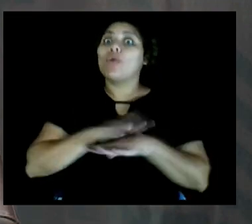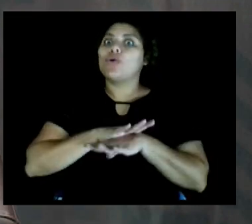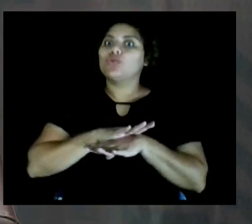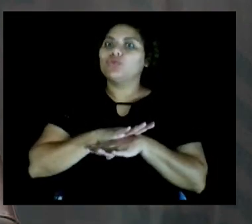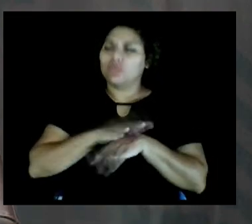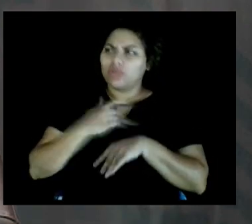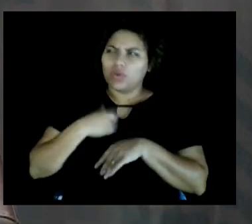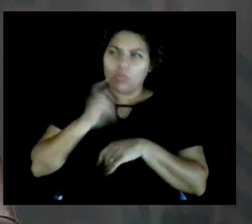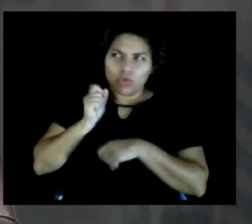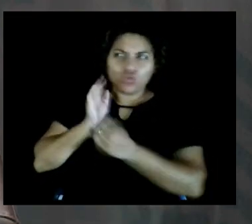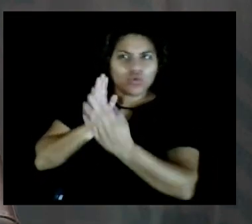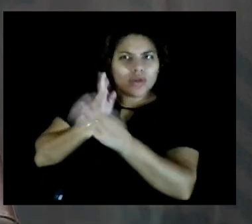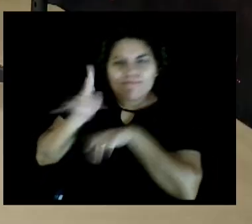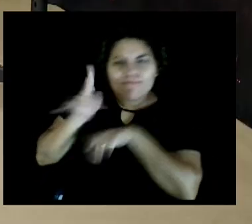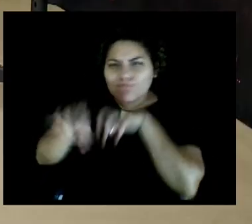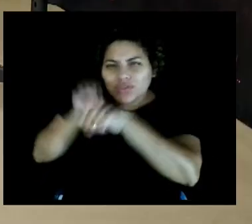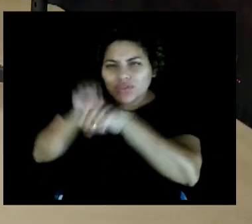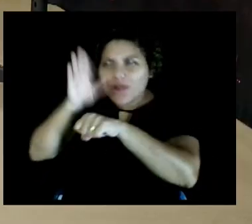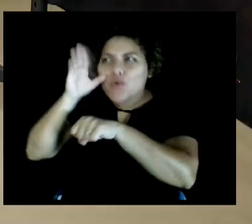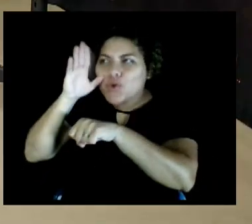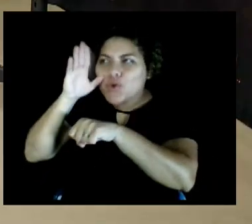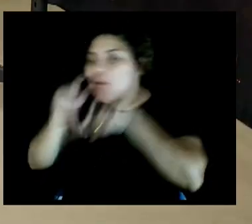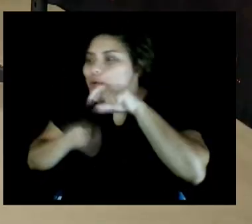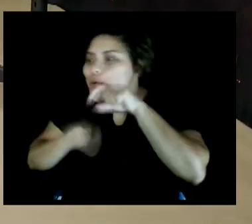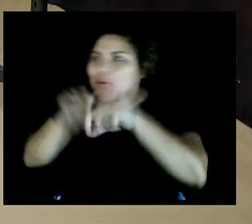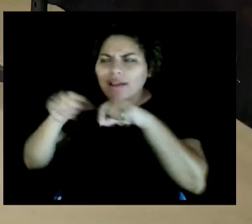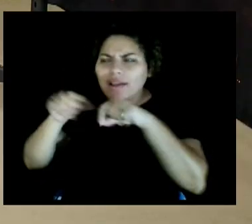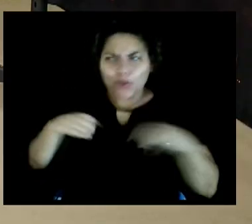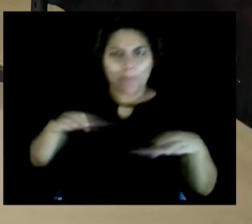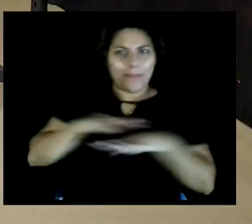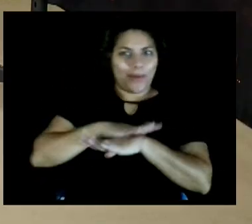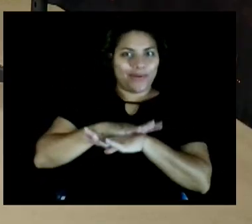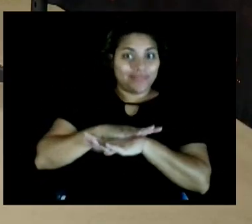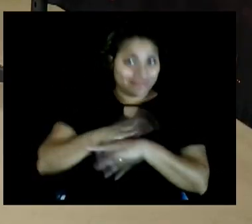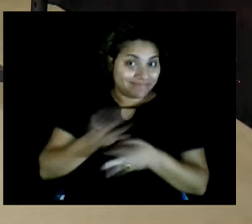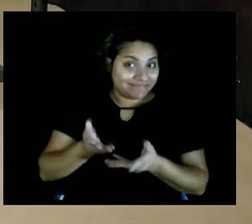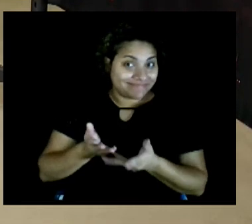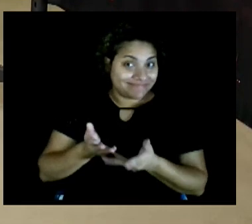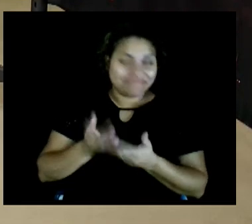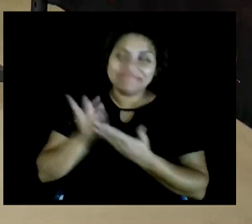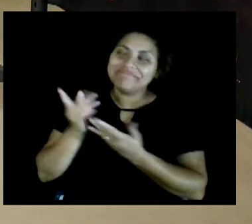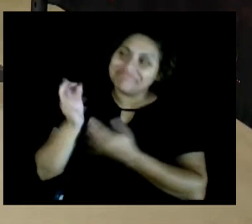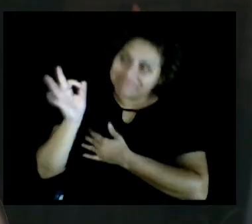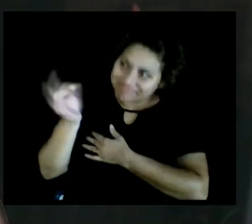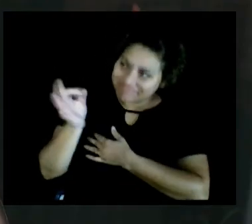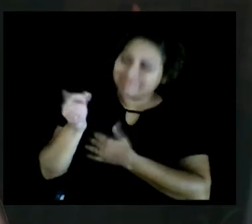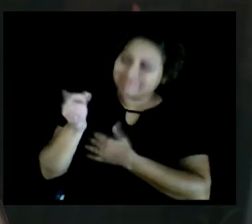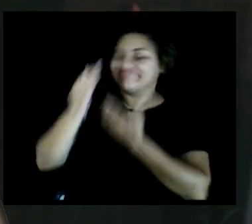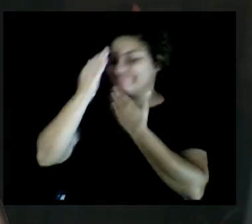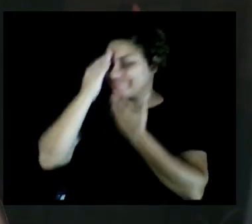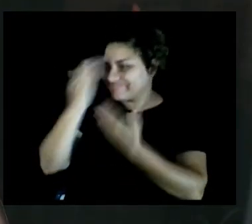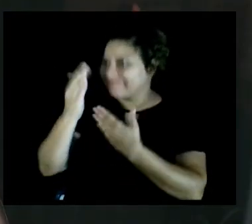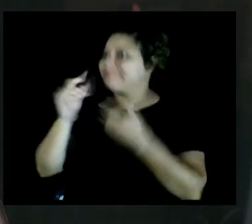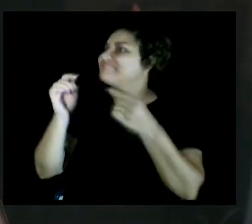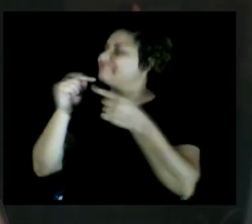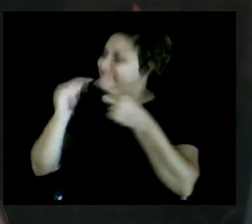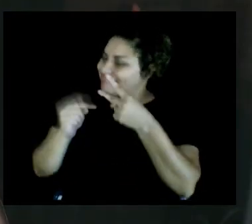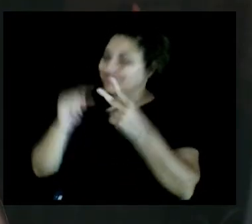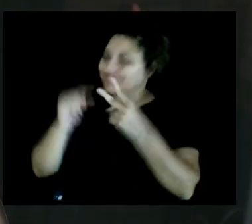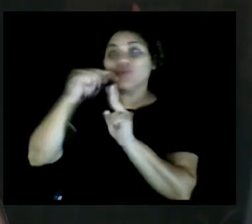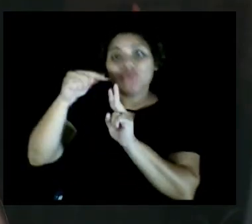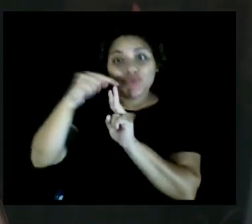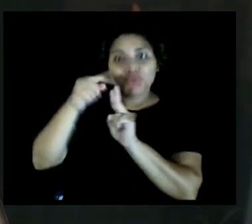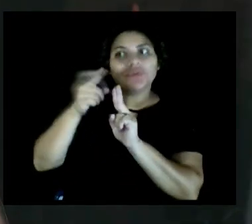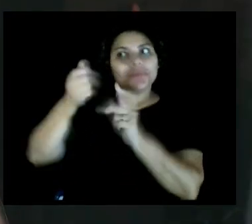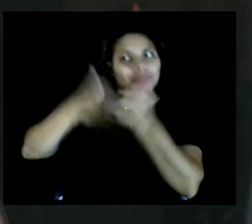Então eu faço esse adendo aí para também refletir. Muito bem, Raquel, doutora Priscila, a gente está falando de nostalgia e você que está com a